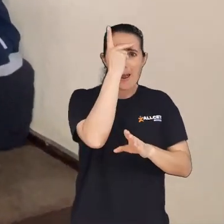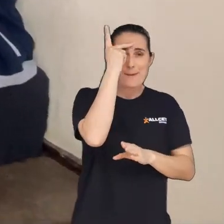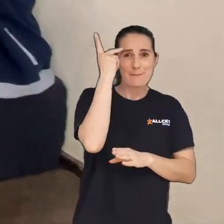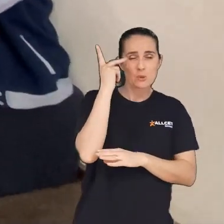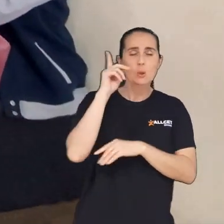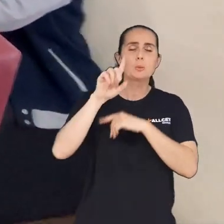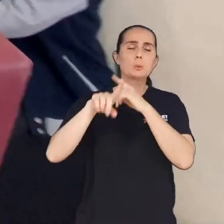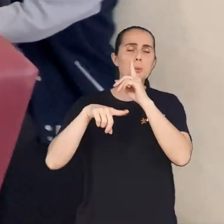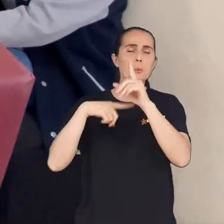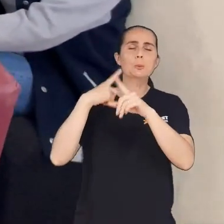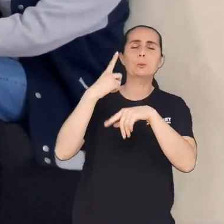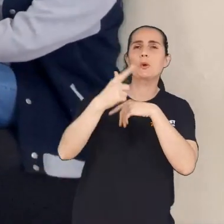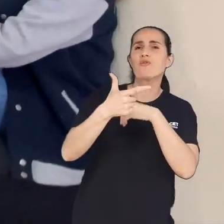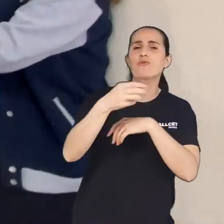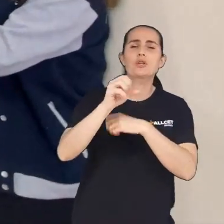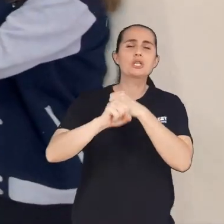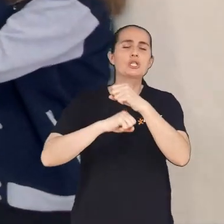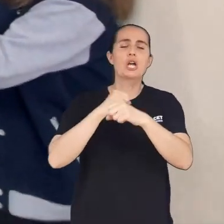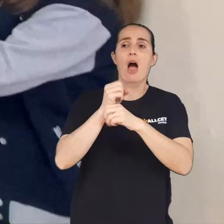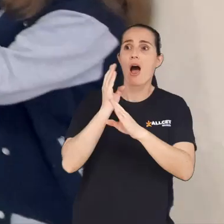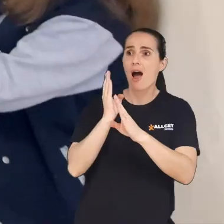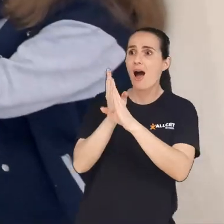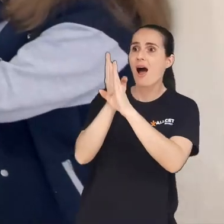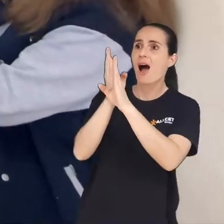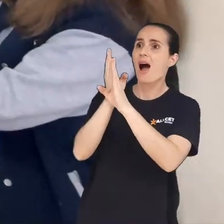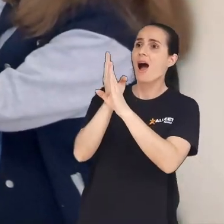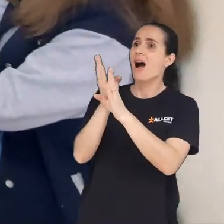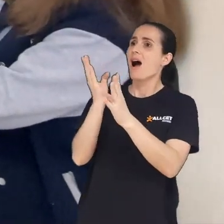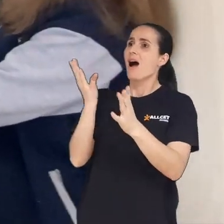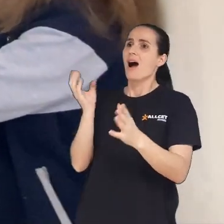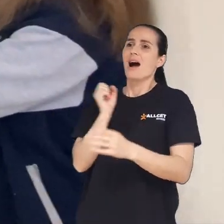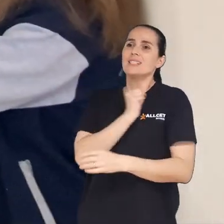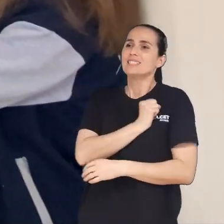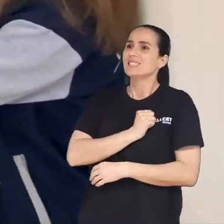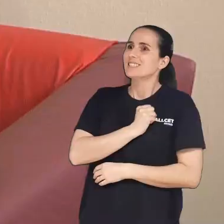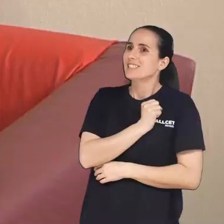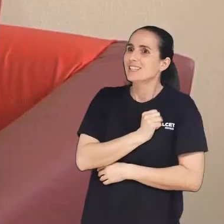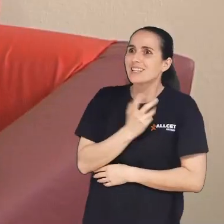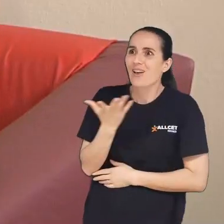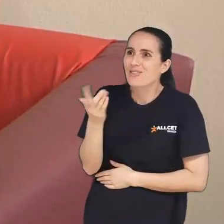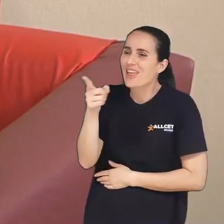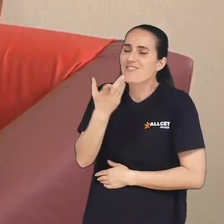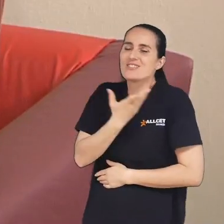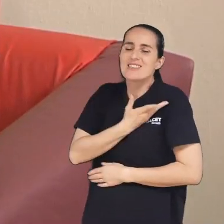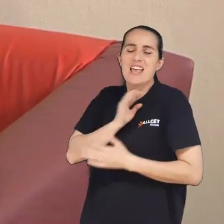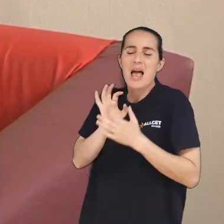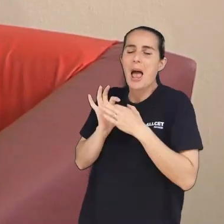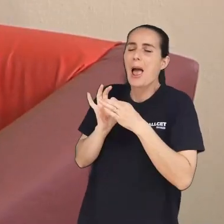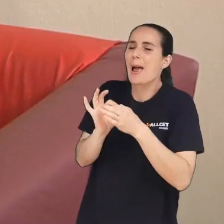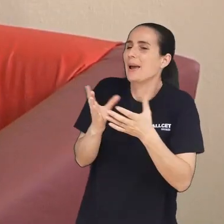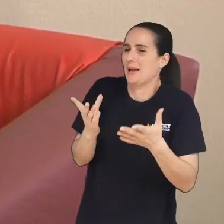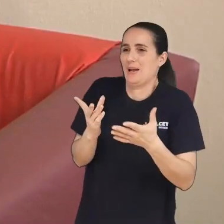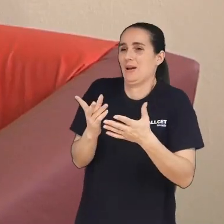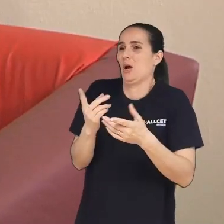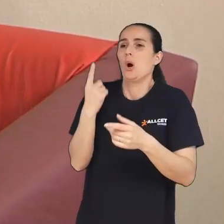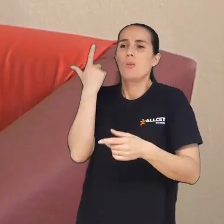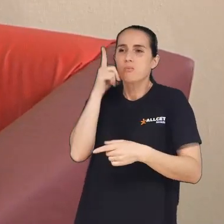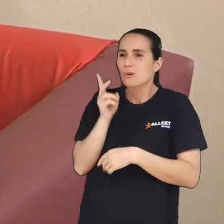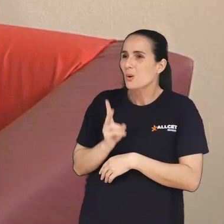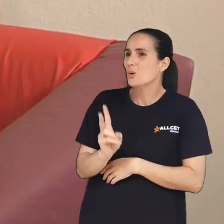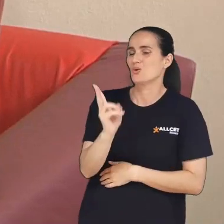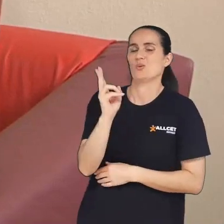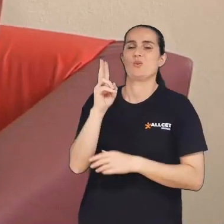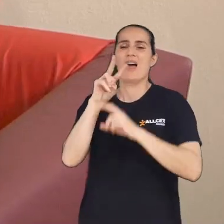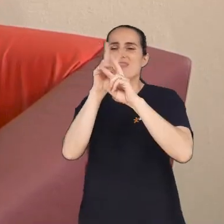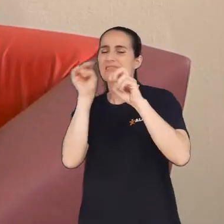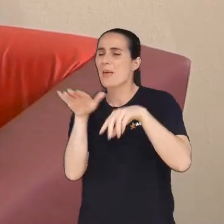de 20 anos vocês vão encontrar e vai parecer que vocês falaram ontem, que tem uma conversa contínua. Vocês vão encontrar elas